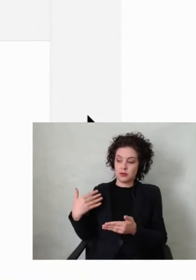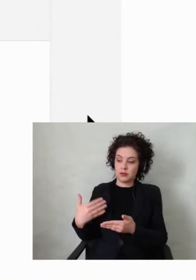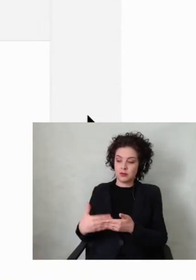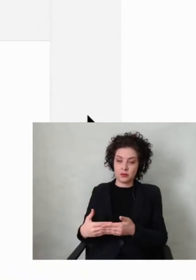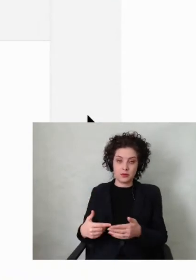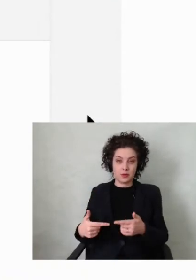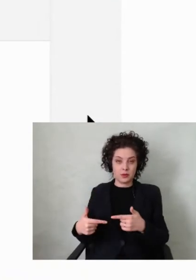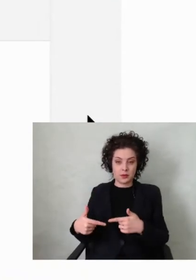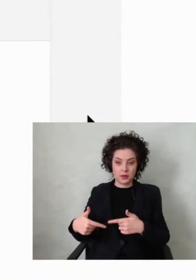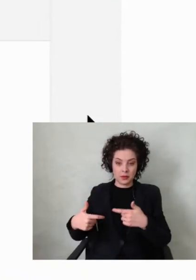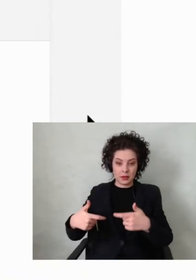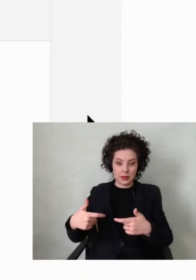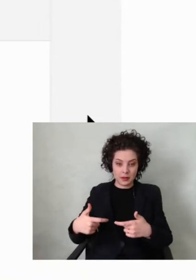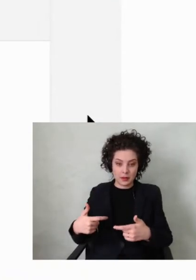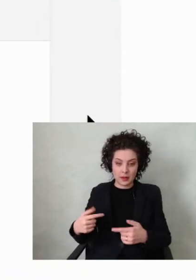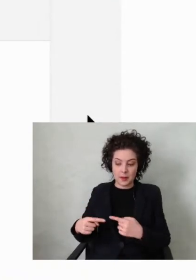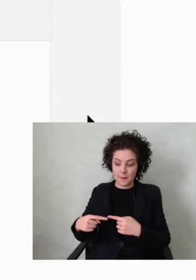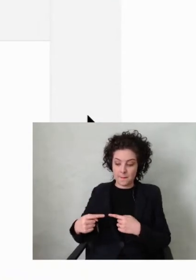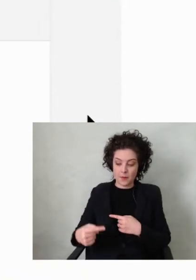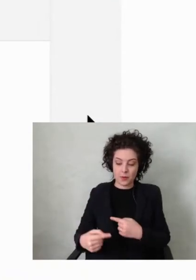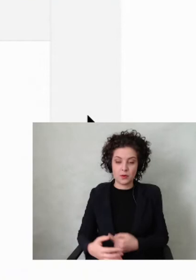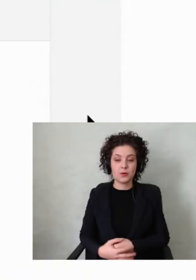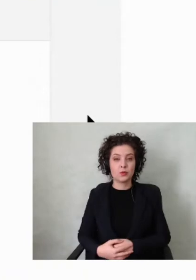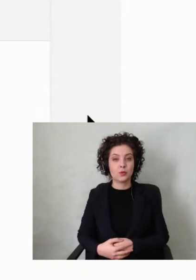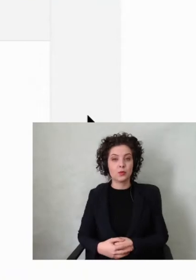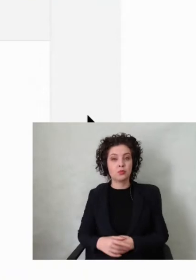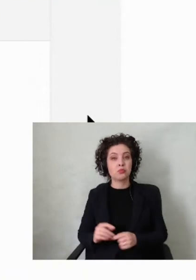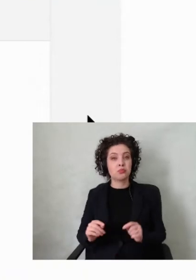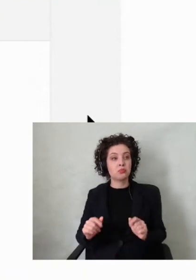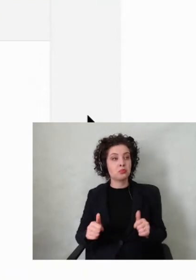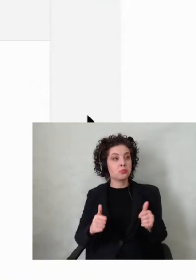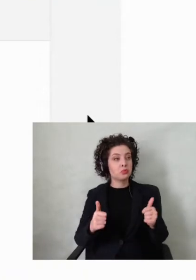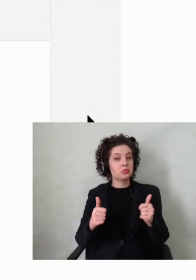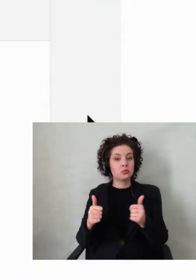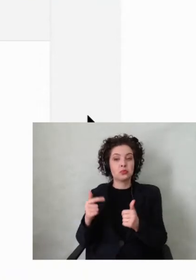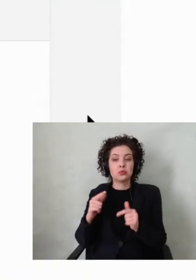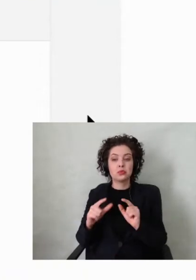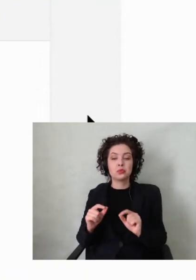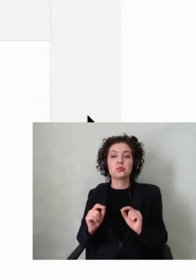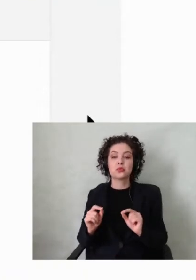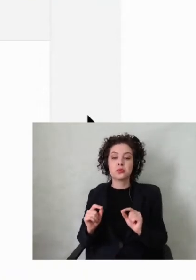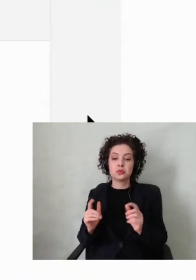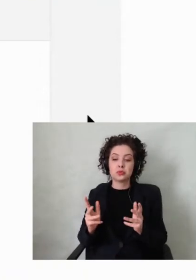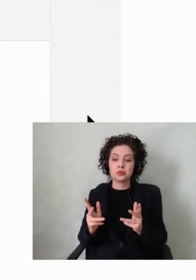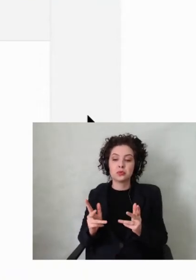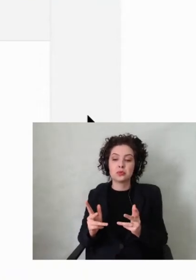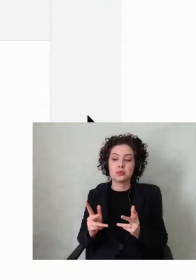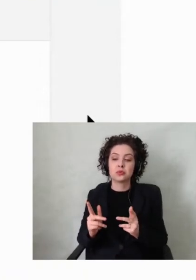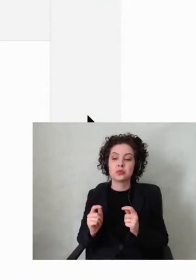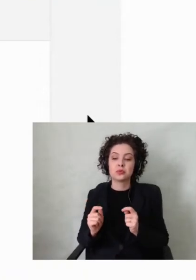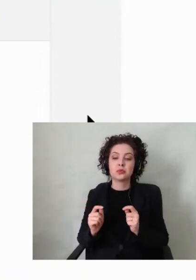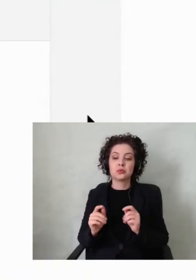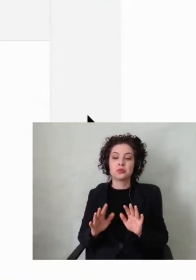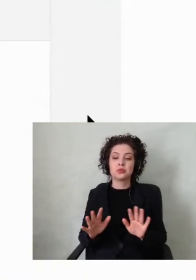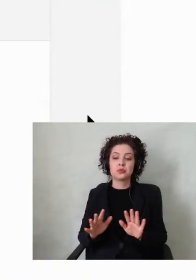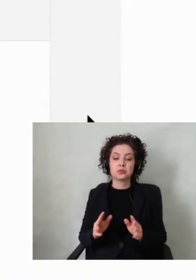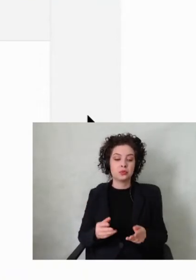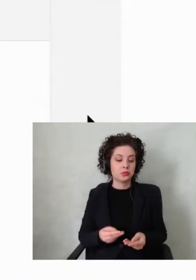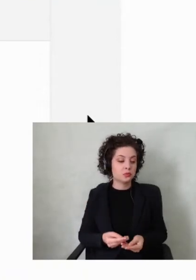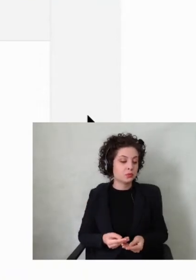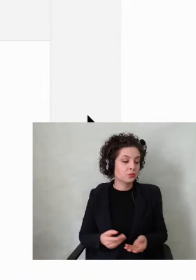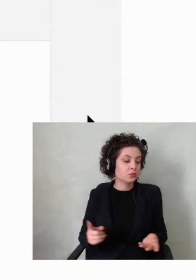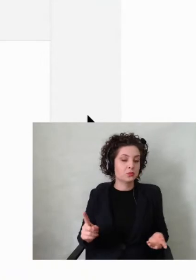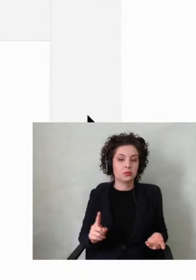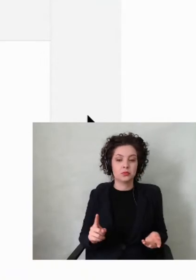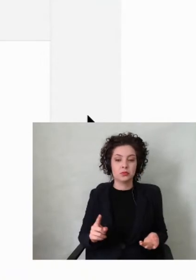trouxe grandes ganhos em termos de produção de riqueza, não necessariamente na sua distribuição, trouxe